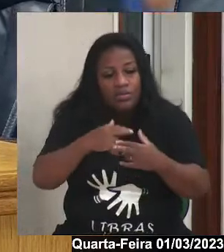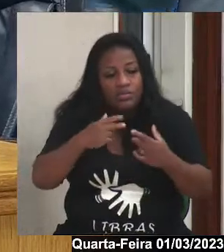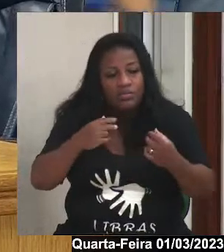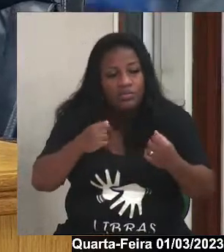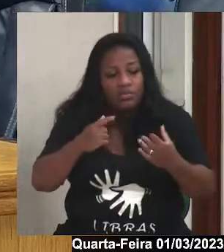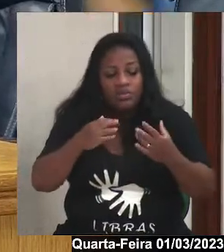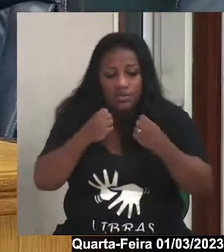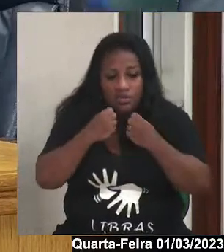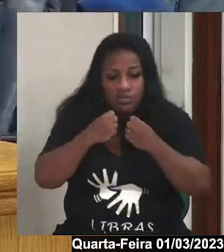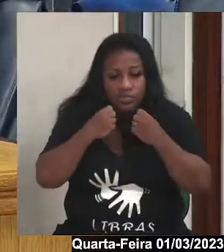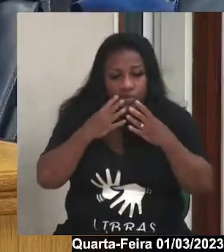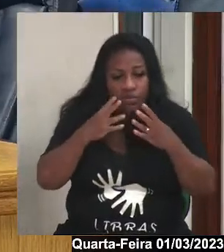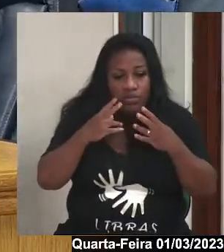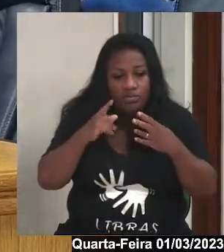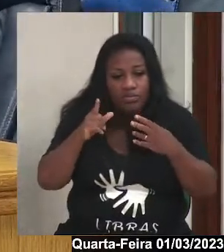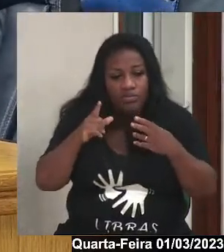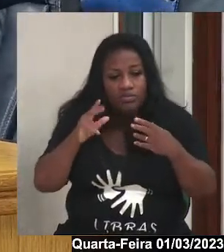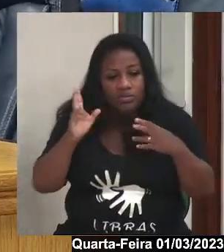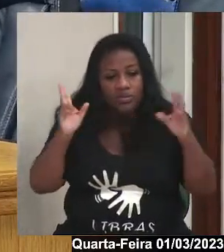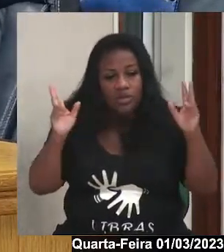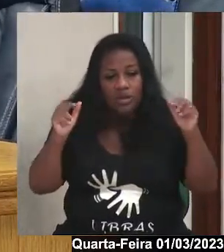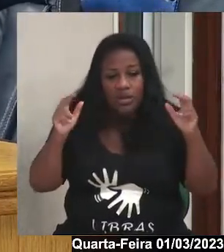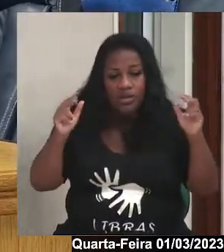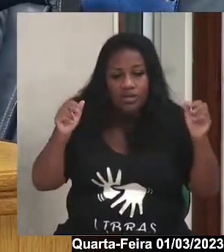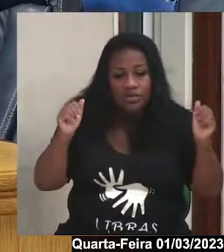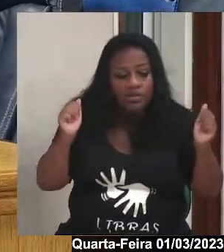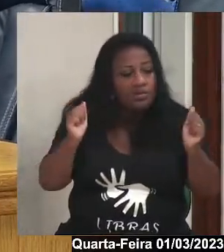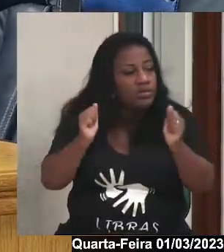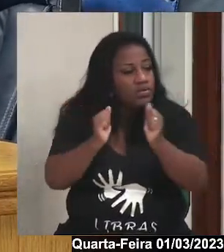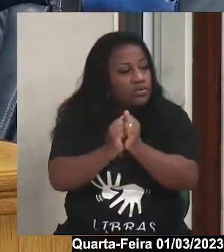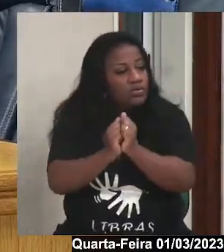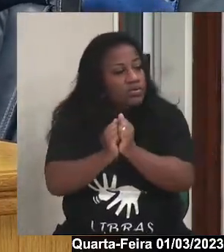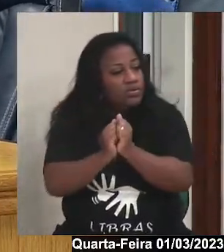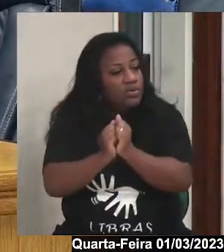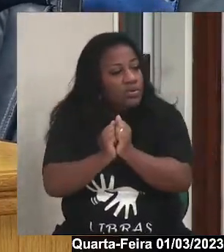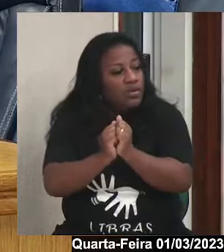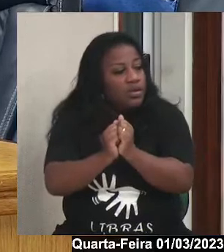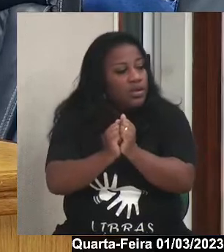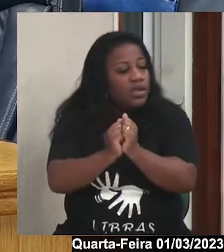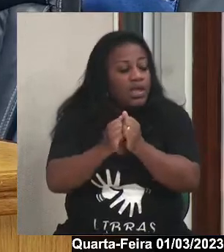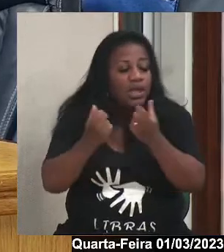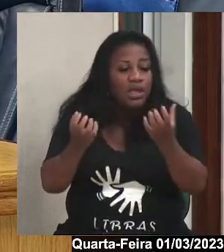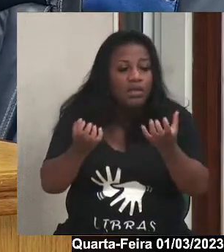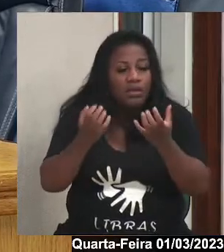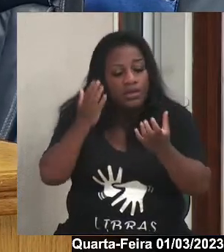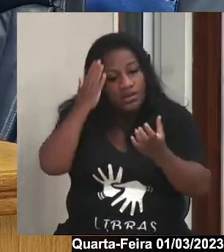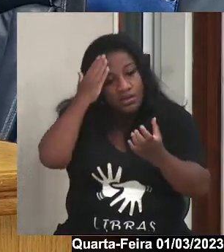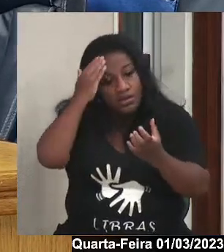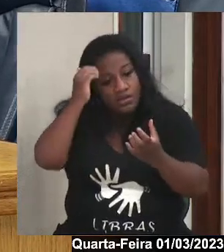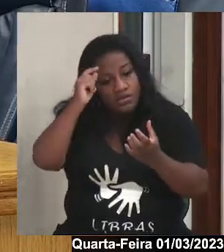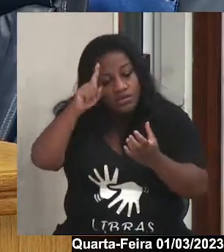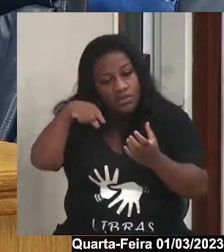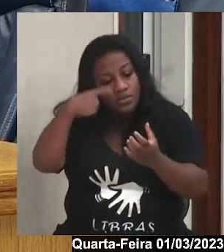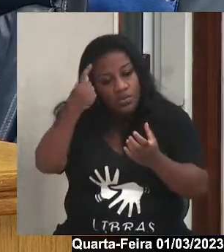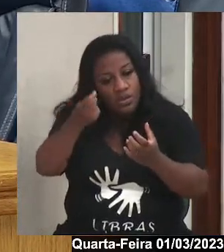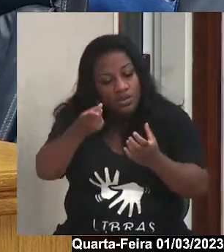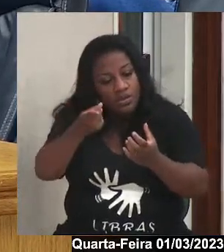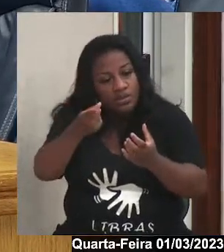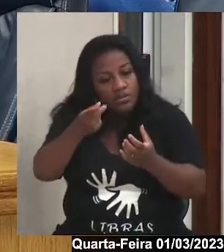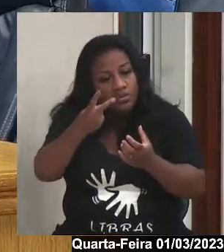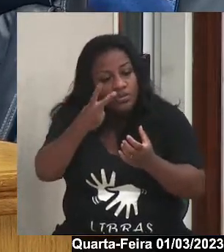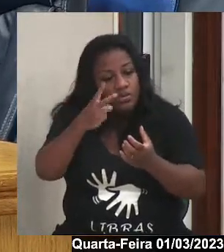boas, o senhor se esconde. Mas eu queria entender aqui, a partir do ano que vem, depois de